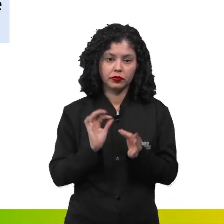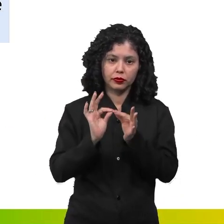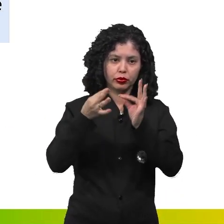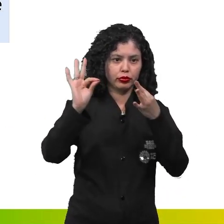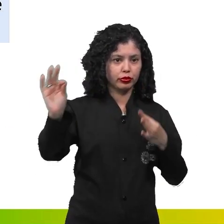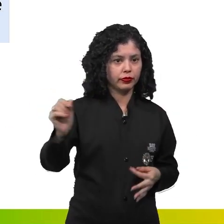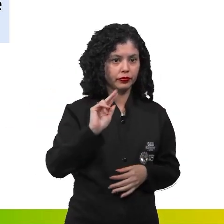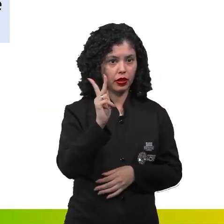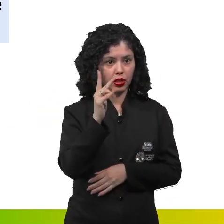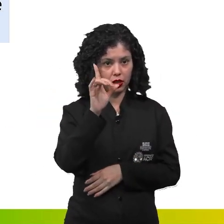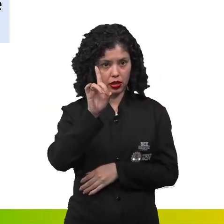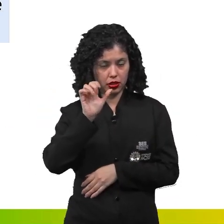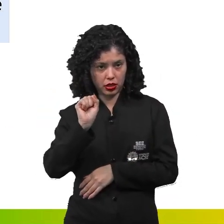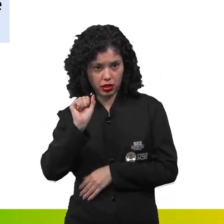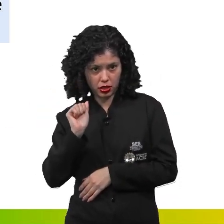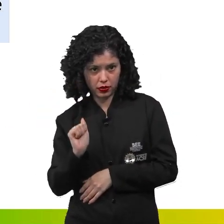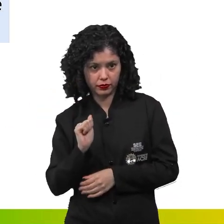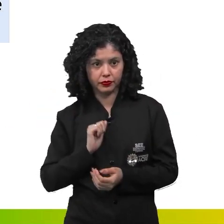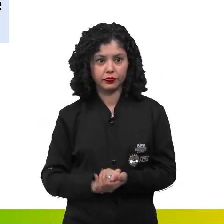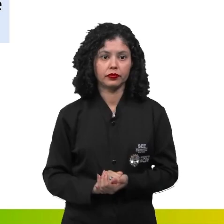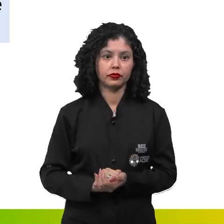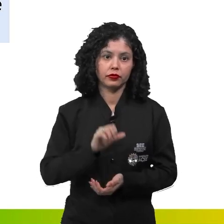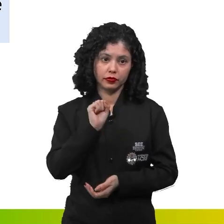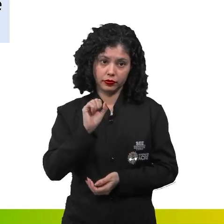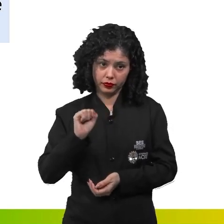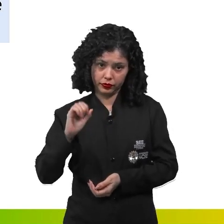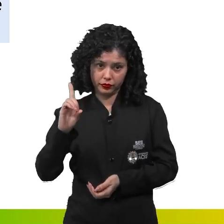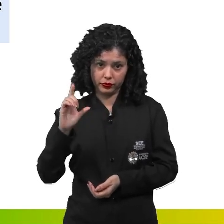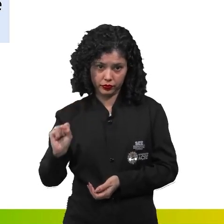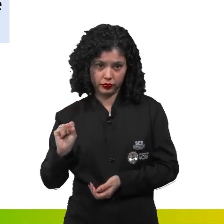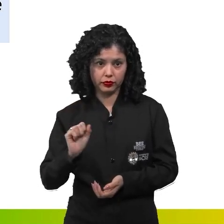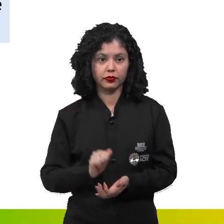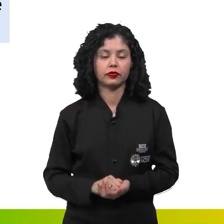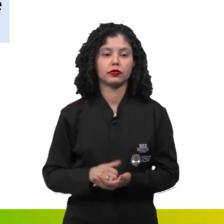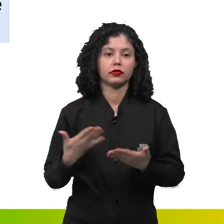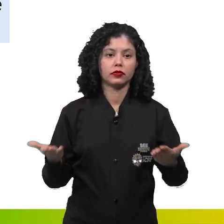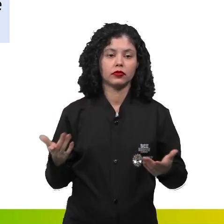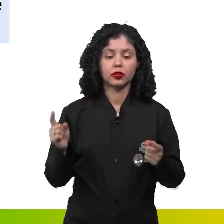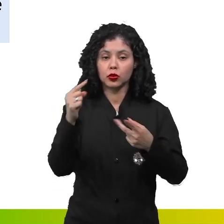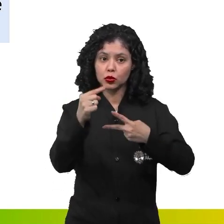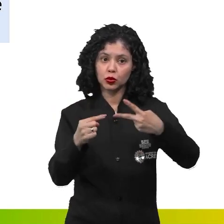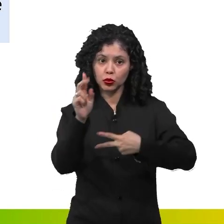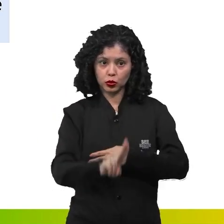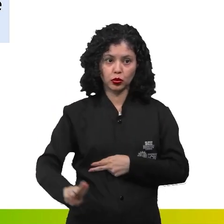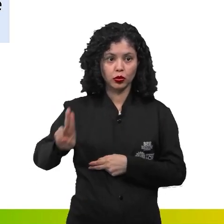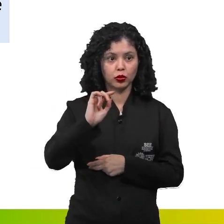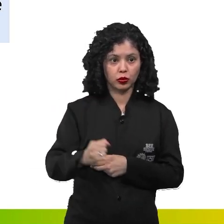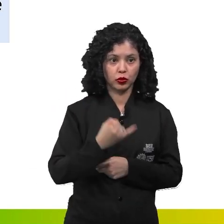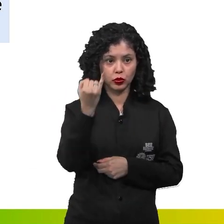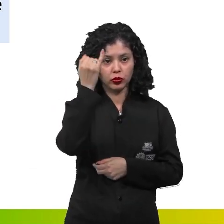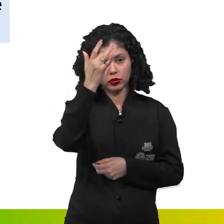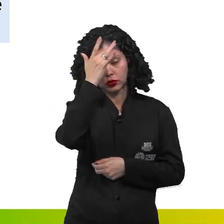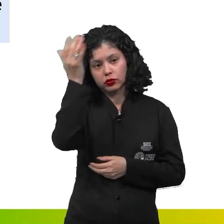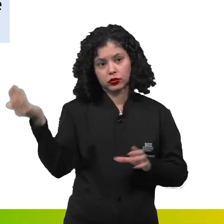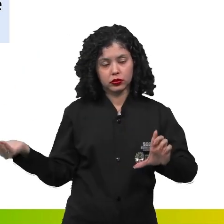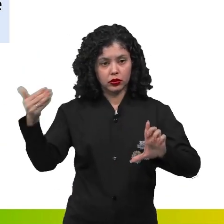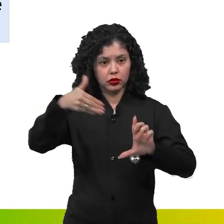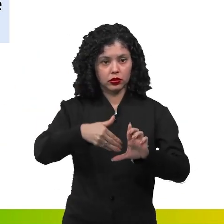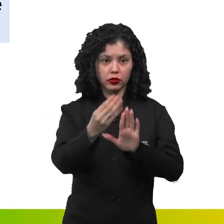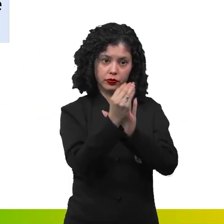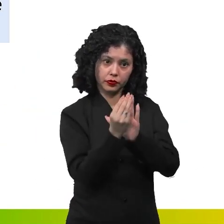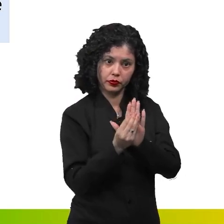longo prazo em HDs e SSDs, ambos utilizados principalmente para o